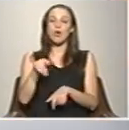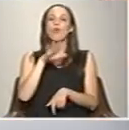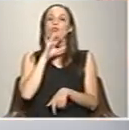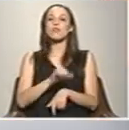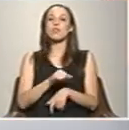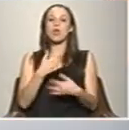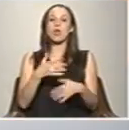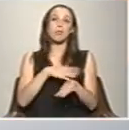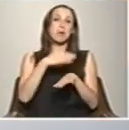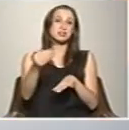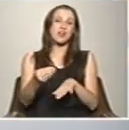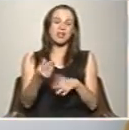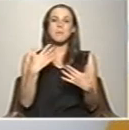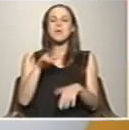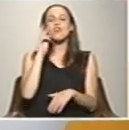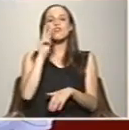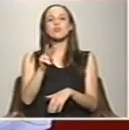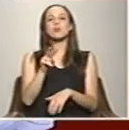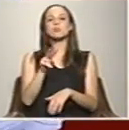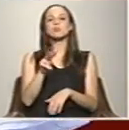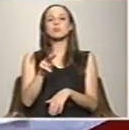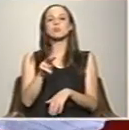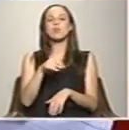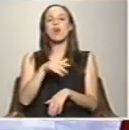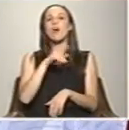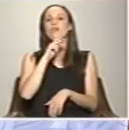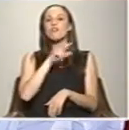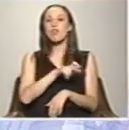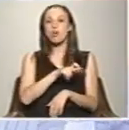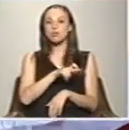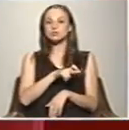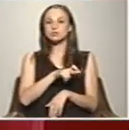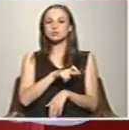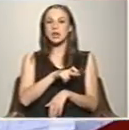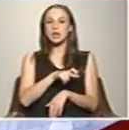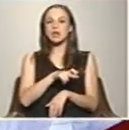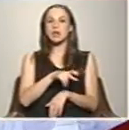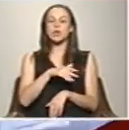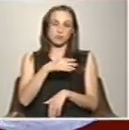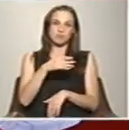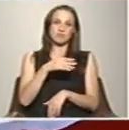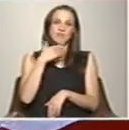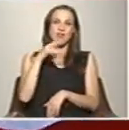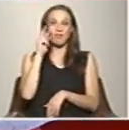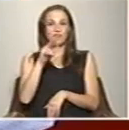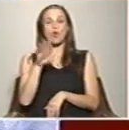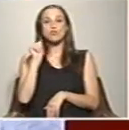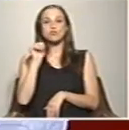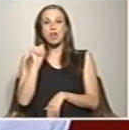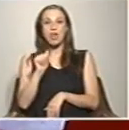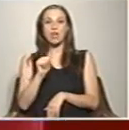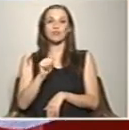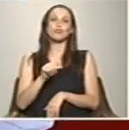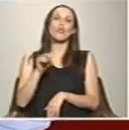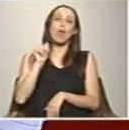como vivemos mais, há muitos avós já com muita idade, mas ainda graças à saúde que têm... E os netos crescer e os bisnetos nascer, claro. E,